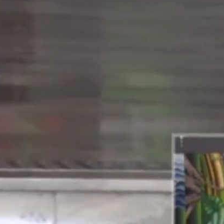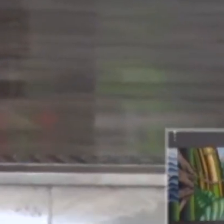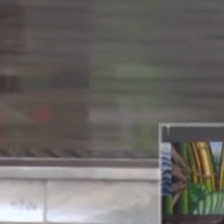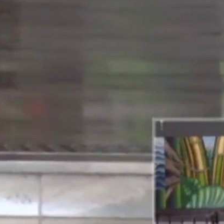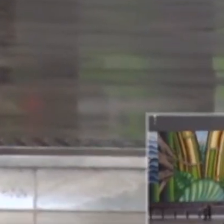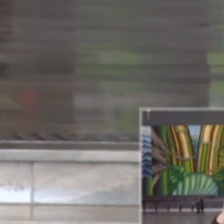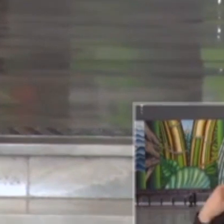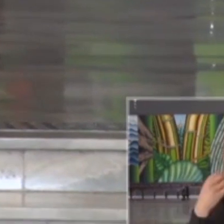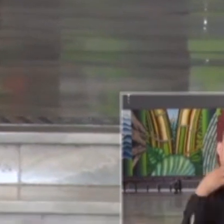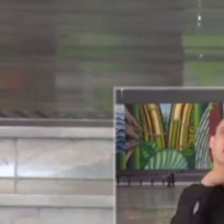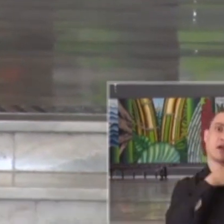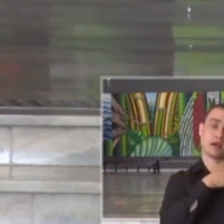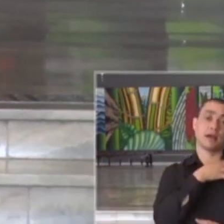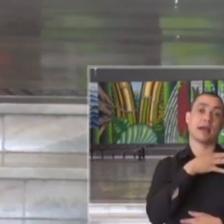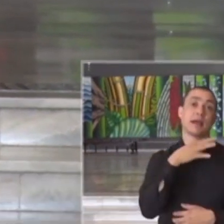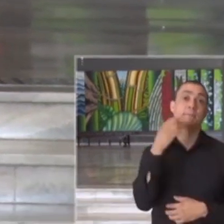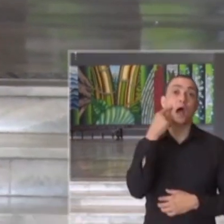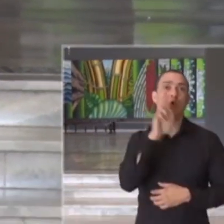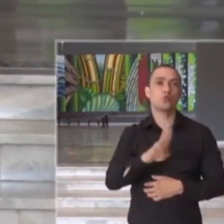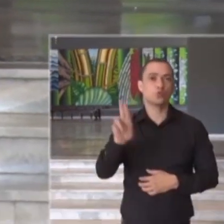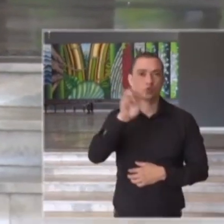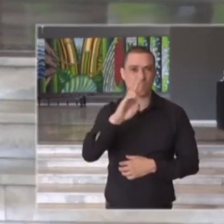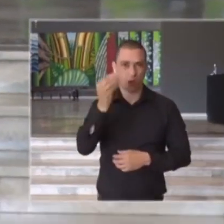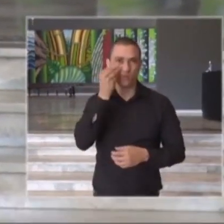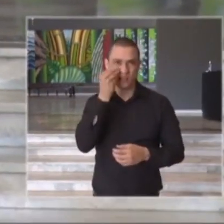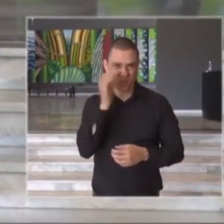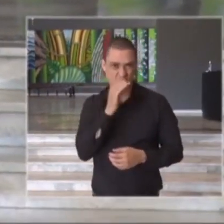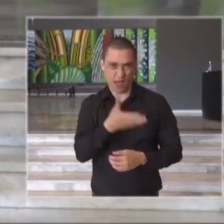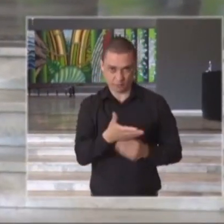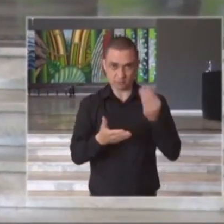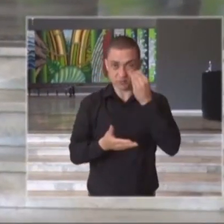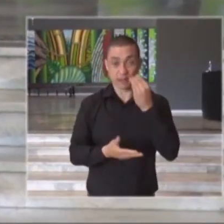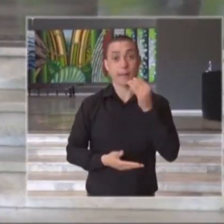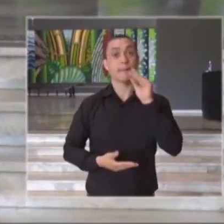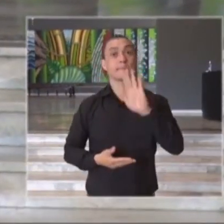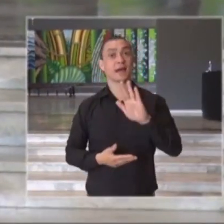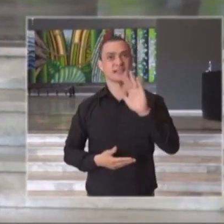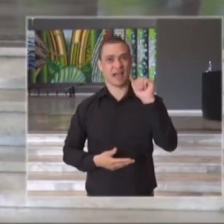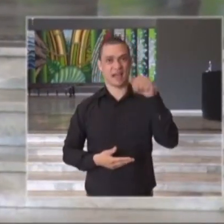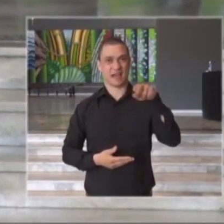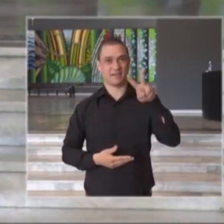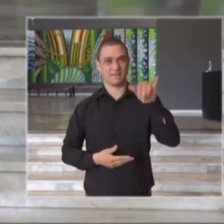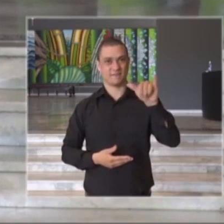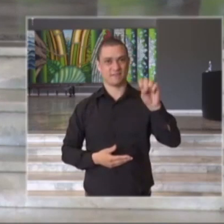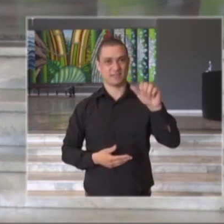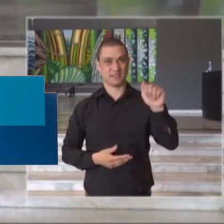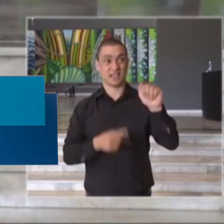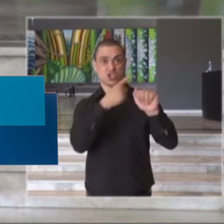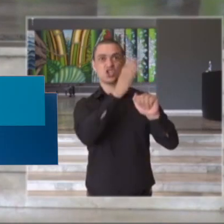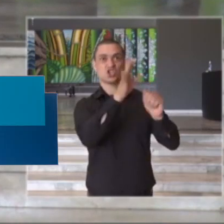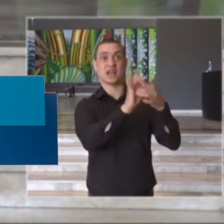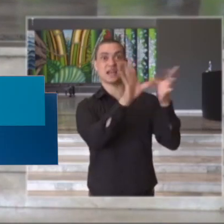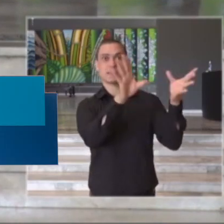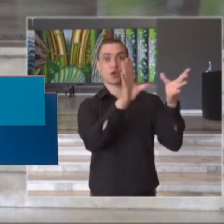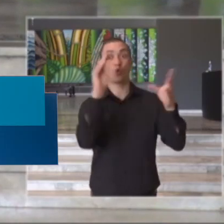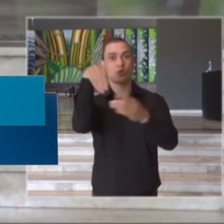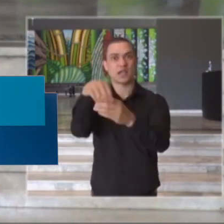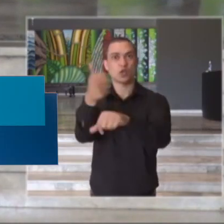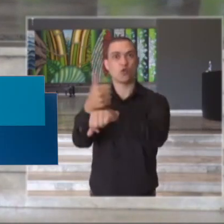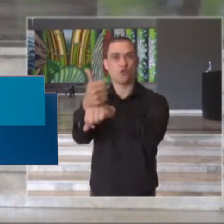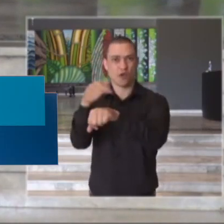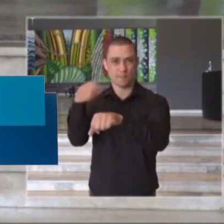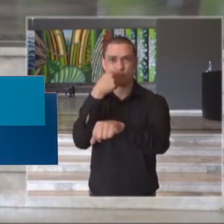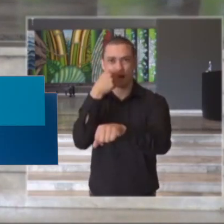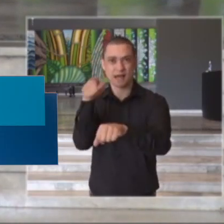e verifica se a pessoa já teve com o vírus em 15 minutos o facto da anvisa tá liberado para utilização de